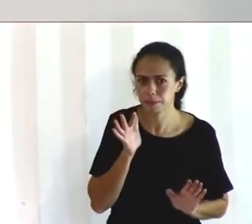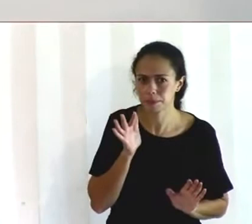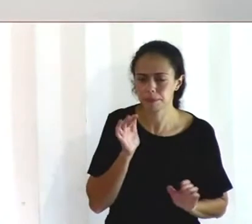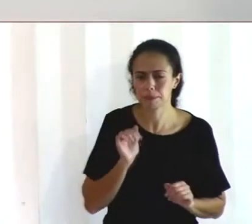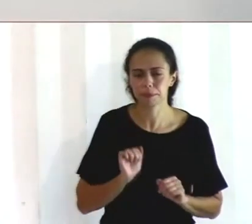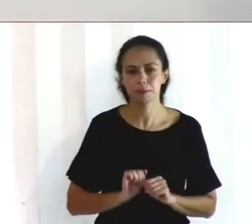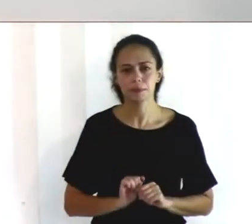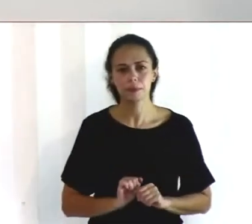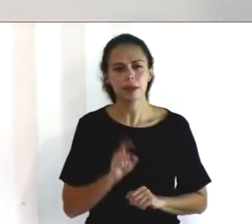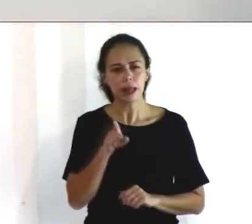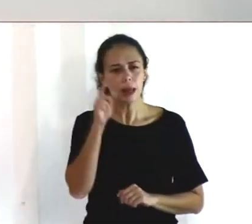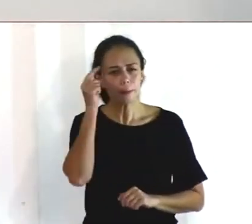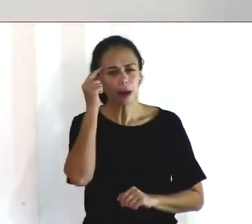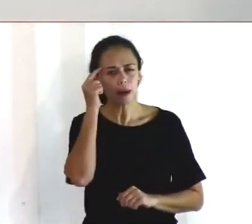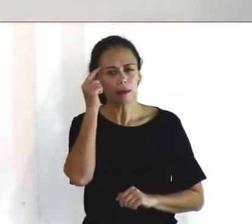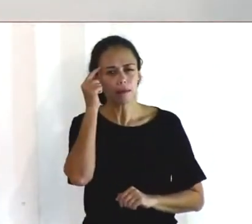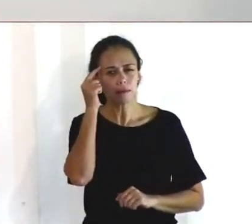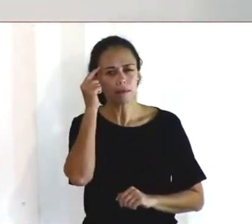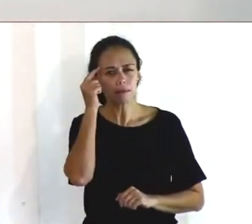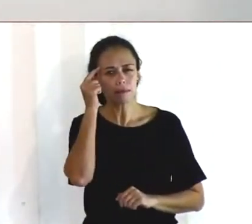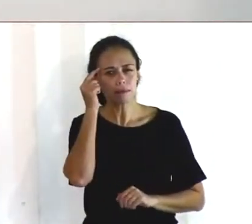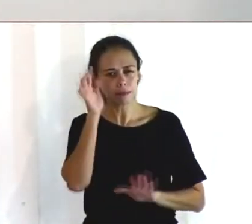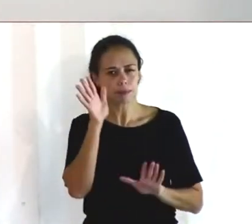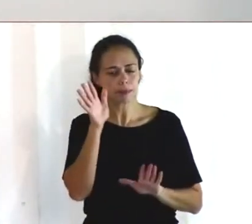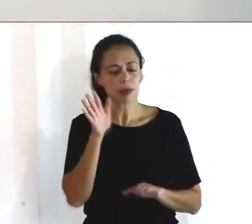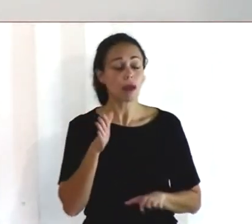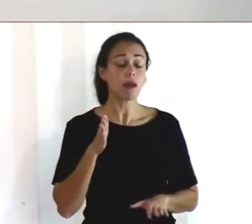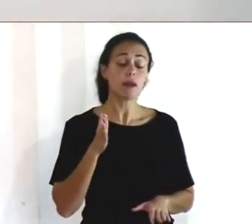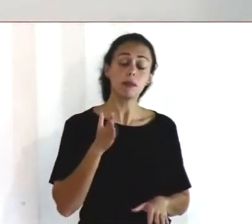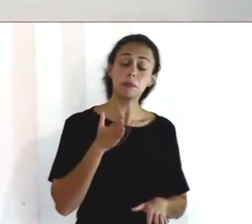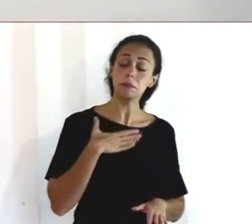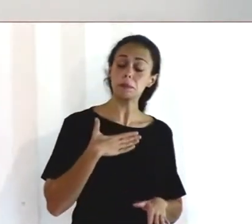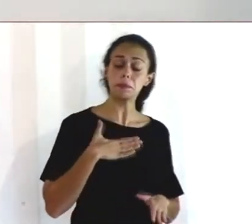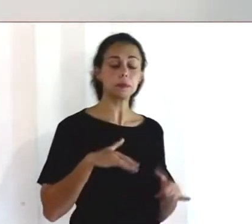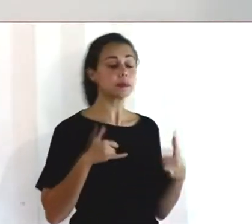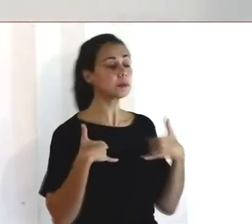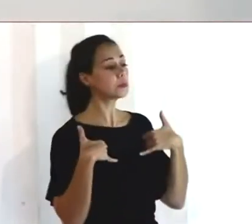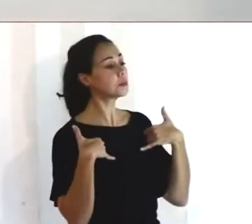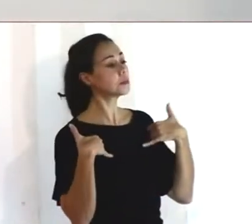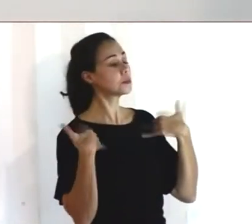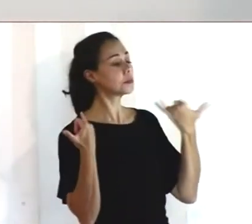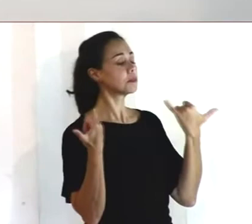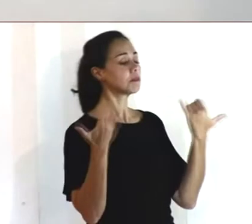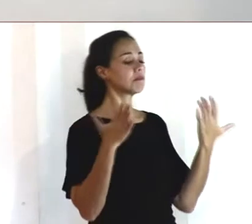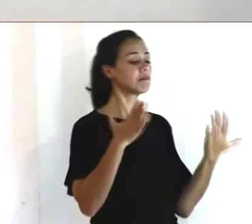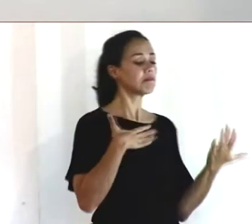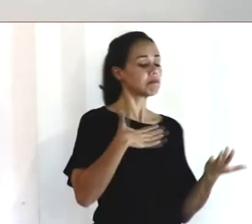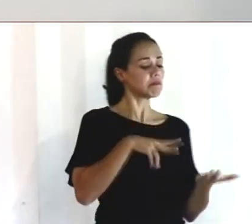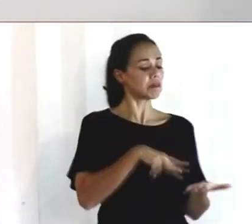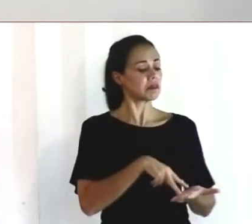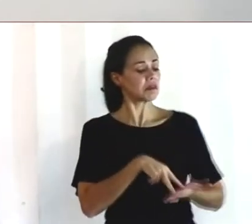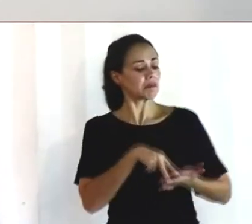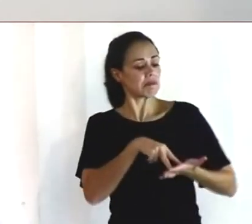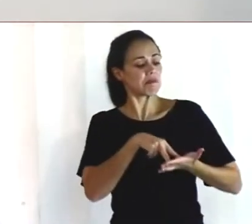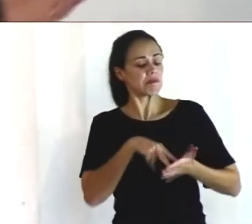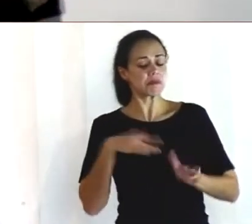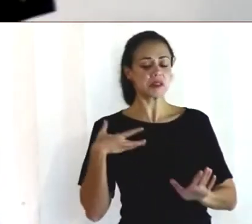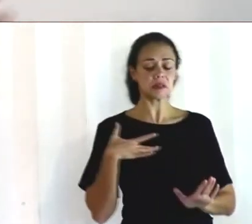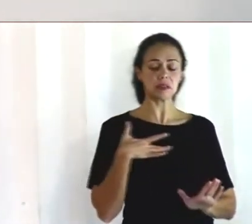Aqueles que acham assim, puxa, como eu estou bem, que vigor eu tenho, eu